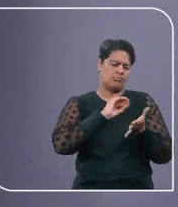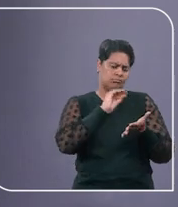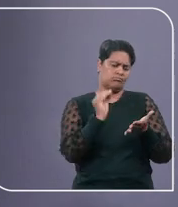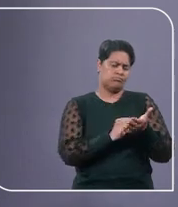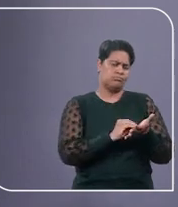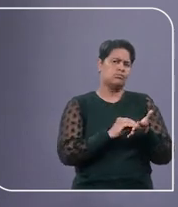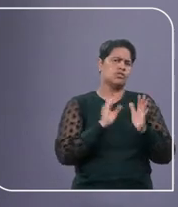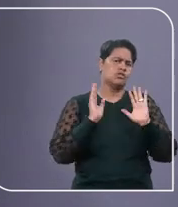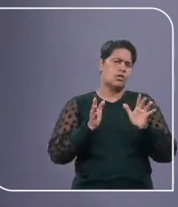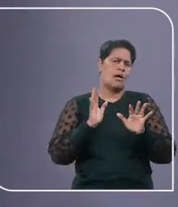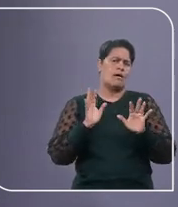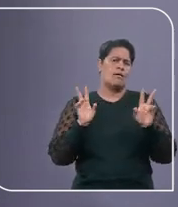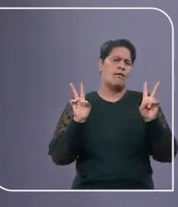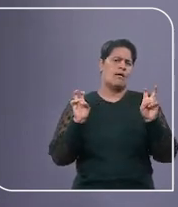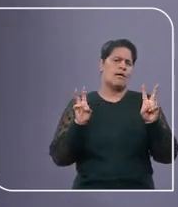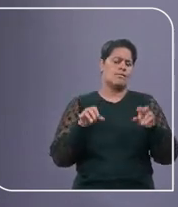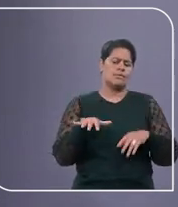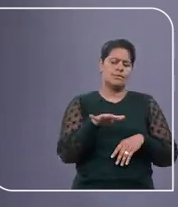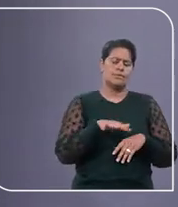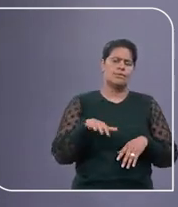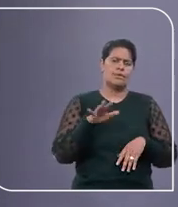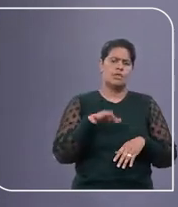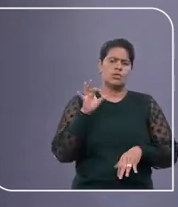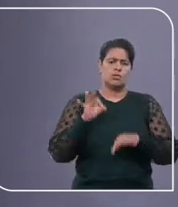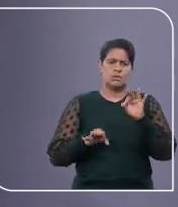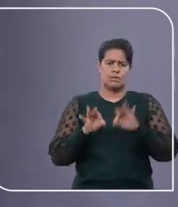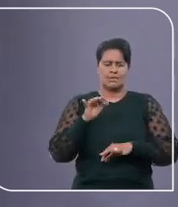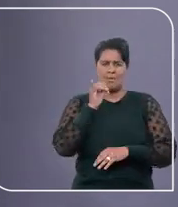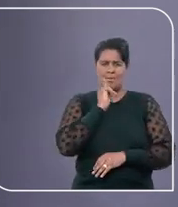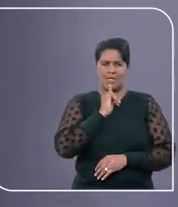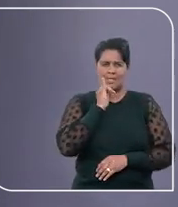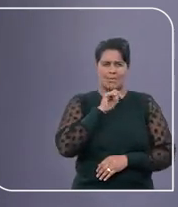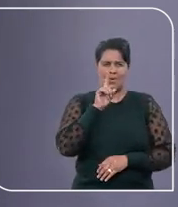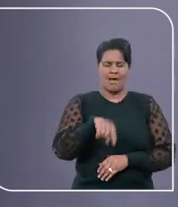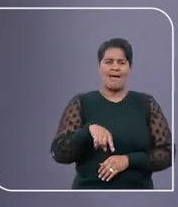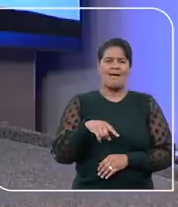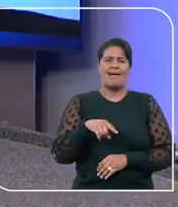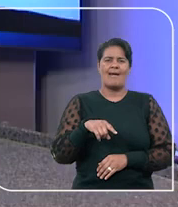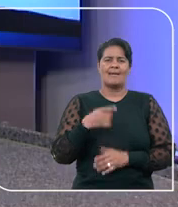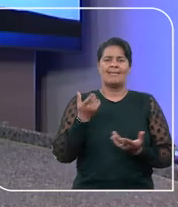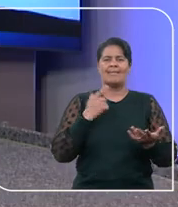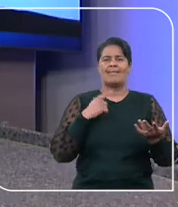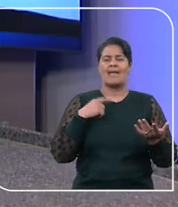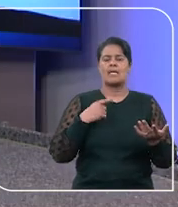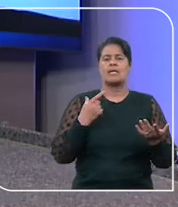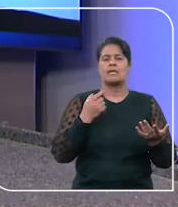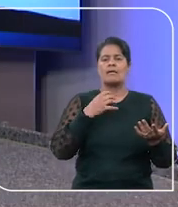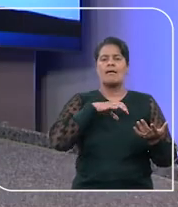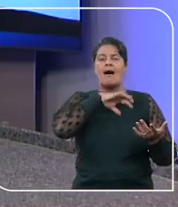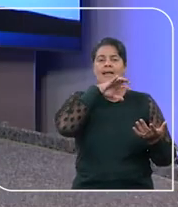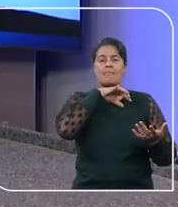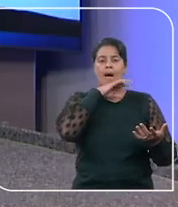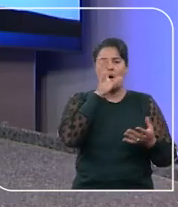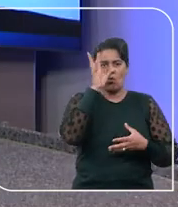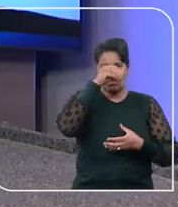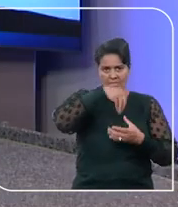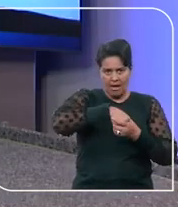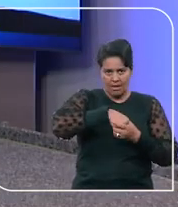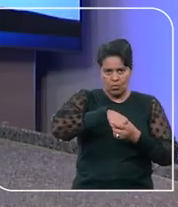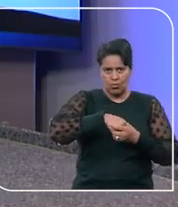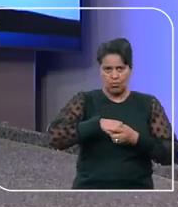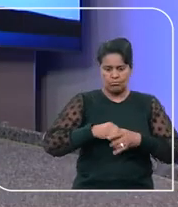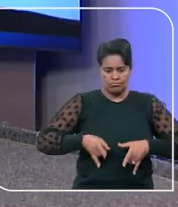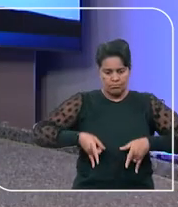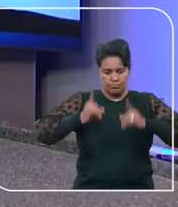é a criação de pets, de bichinhos de estimação em condomínios. O STJ firmou essa jurisprudência e essa